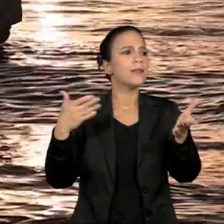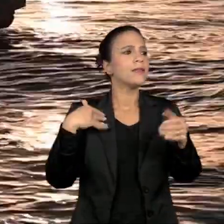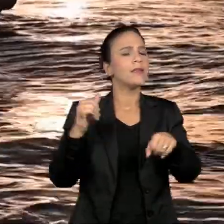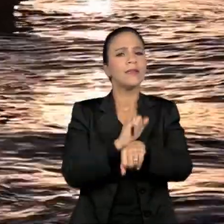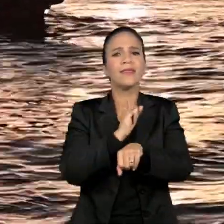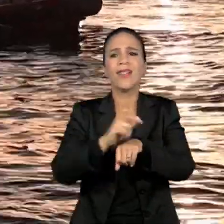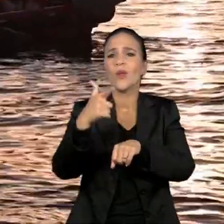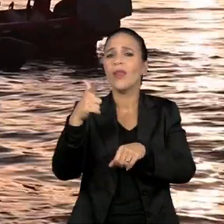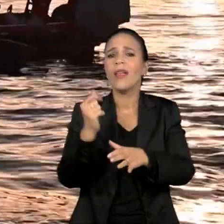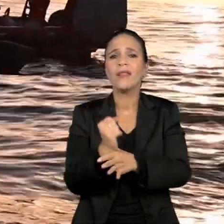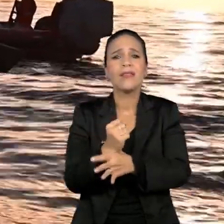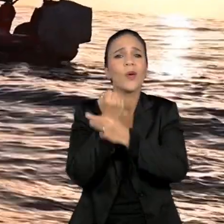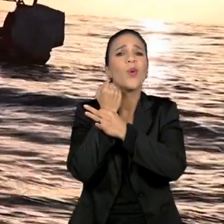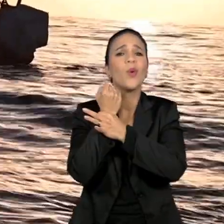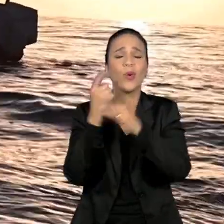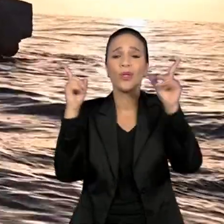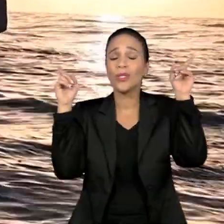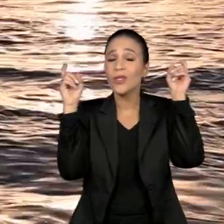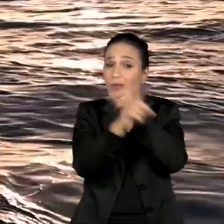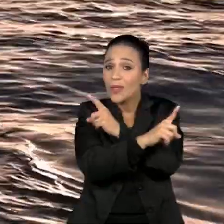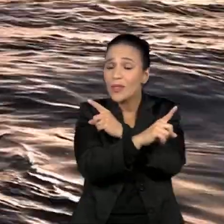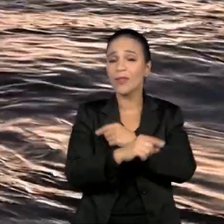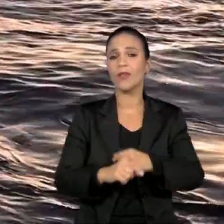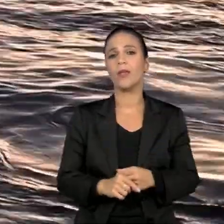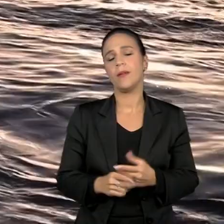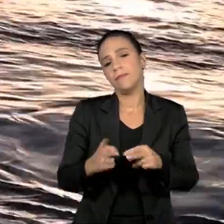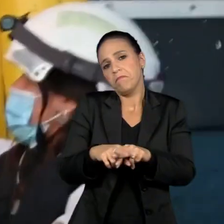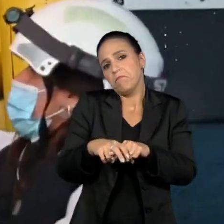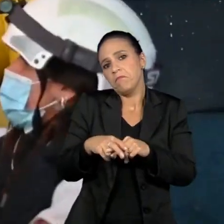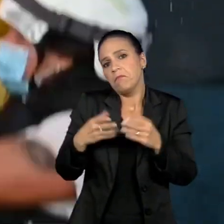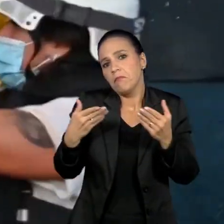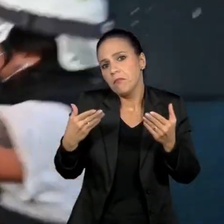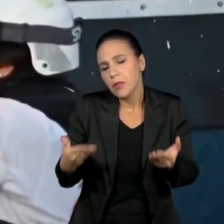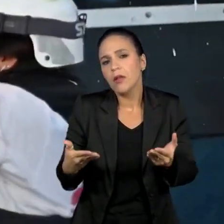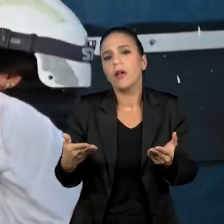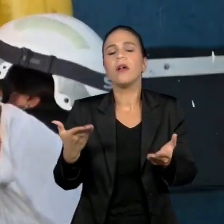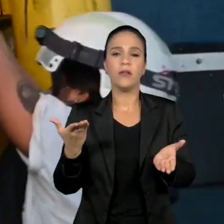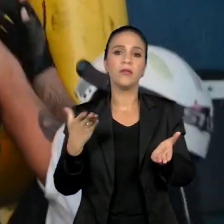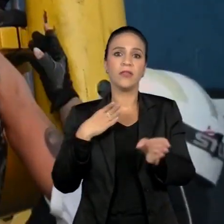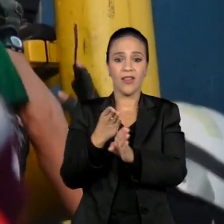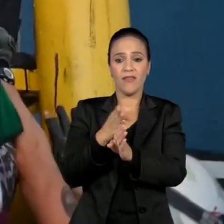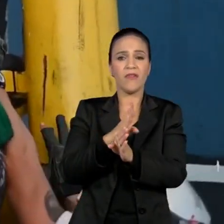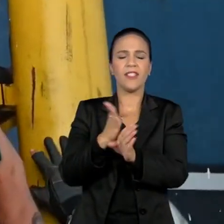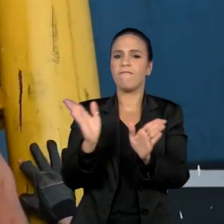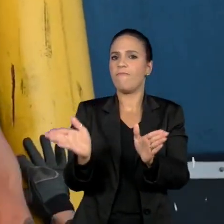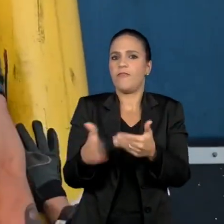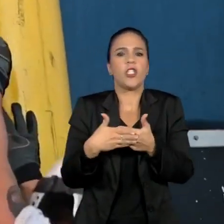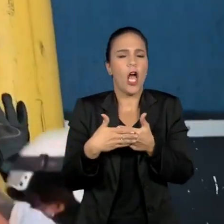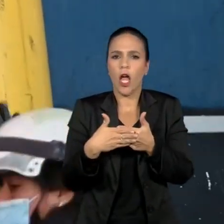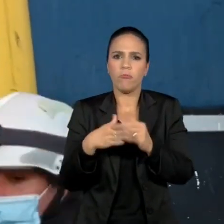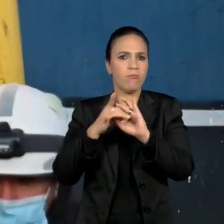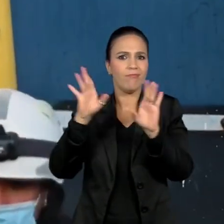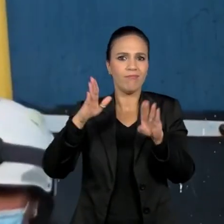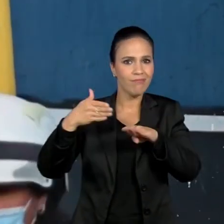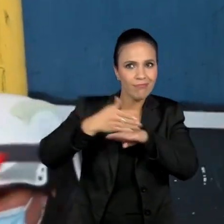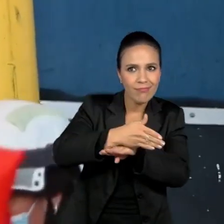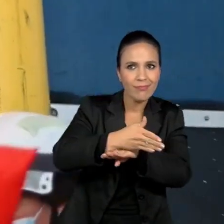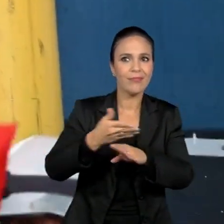Fronteiras atua nas principais rotas migratórias, sobretudo posicionado em fronteiras, que são lugares de